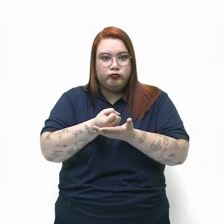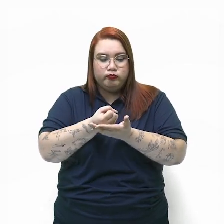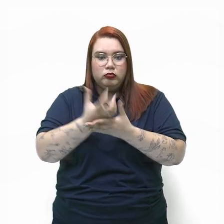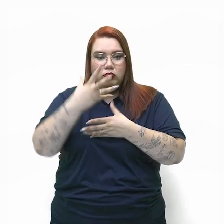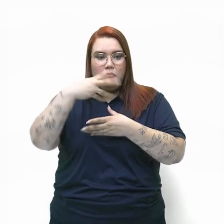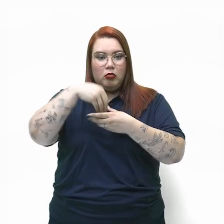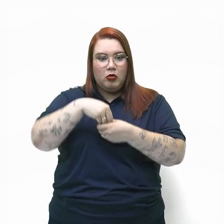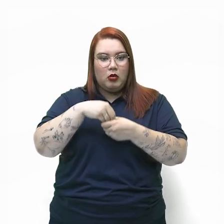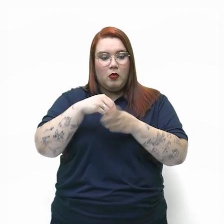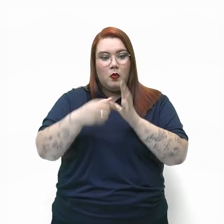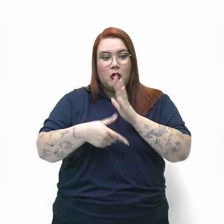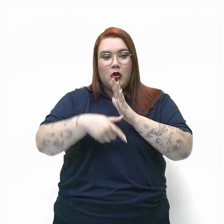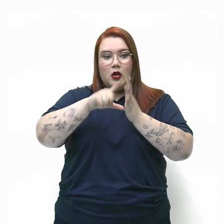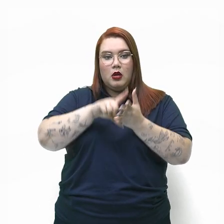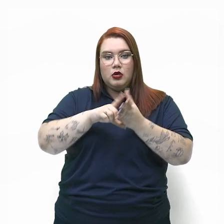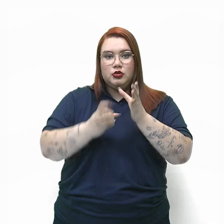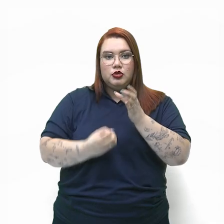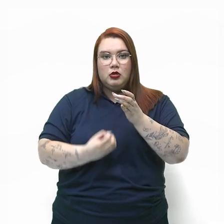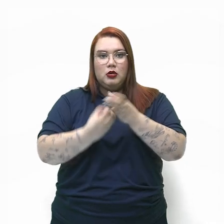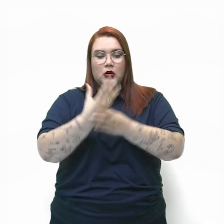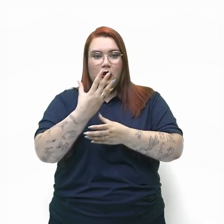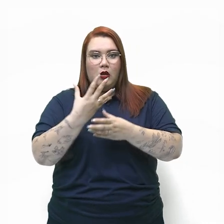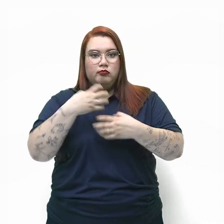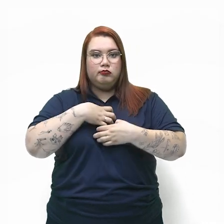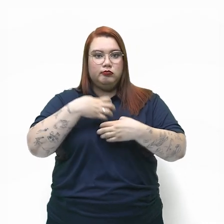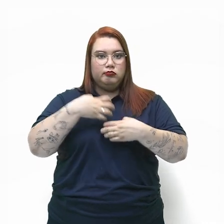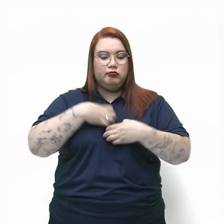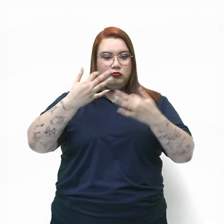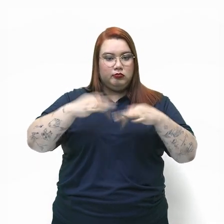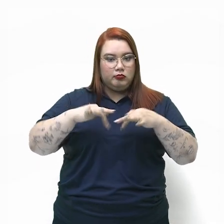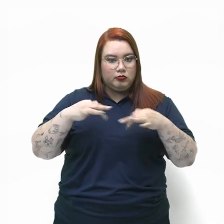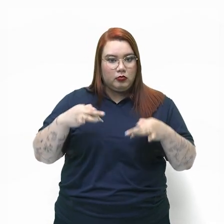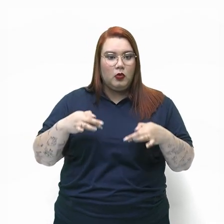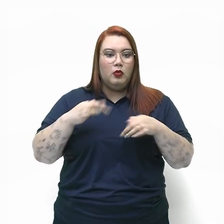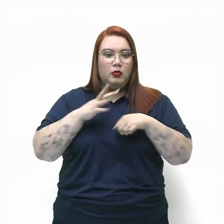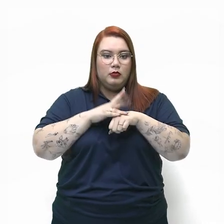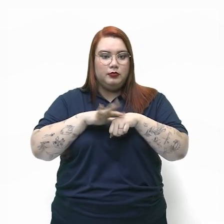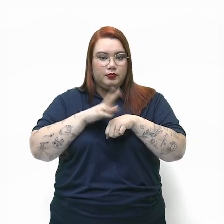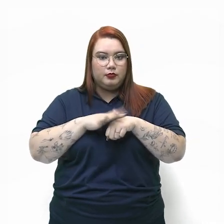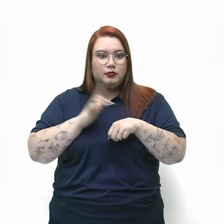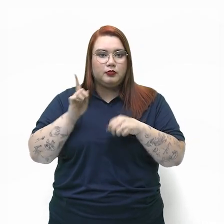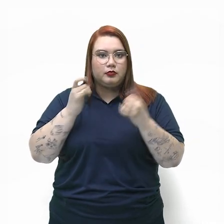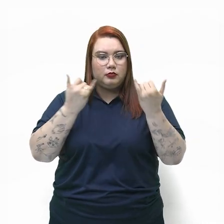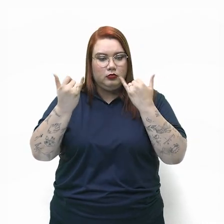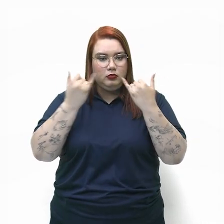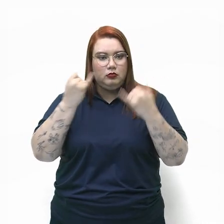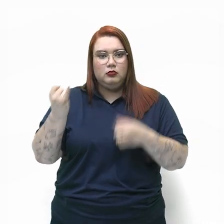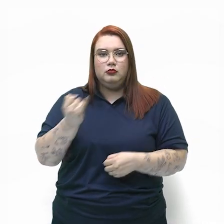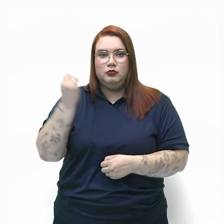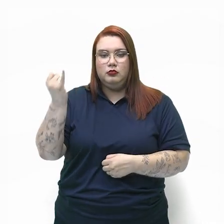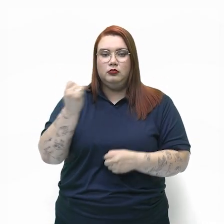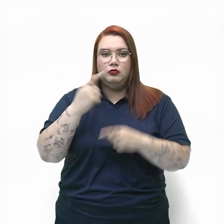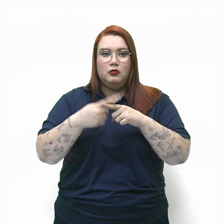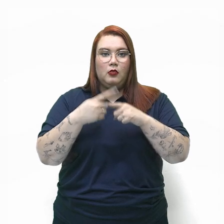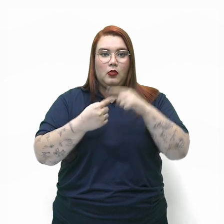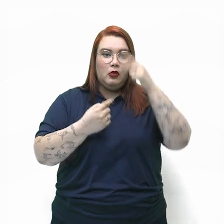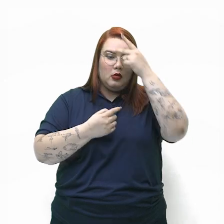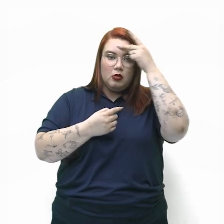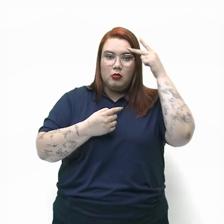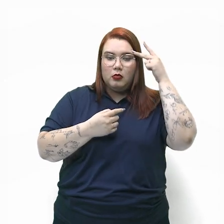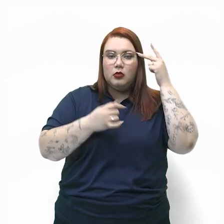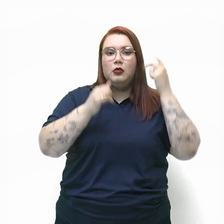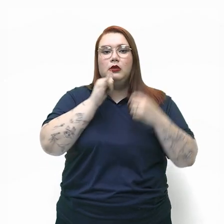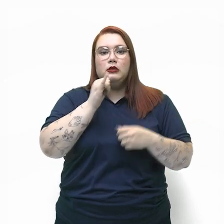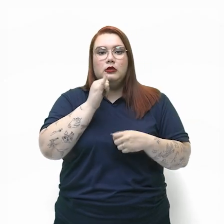prolongado antes do surgimento dos sintomas da doença, né? E esse tópico aí é bem importante porque a pessoa, por exemplo,